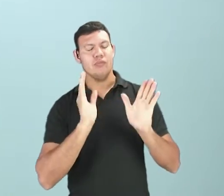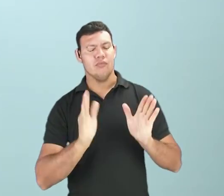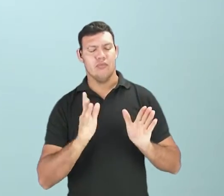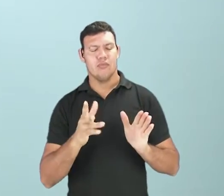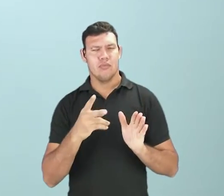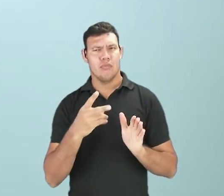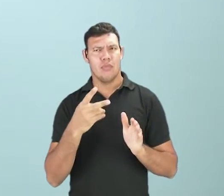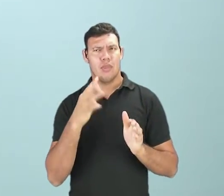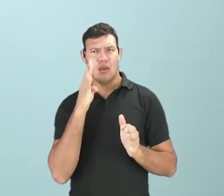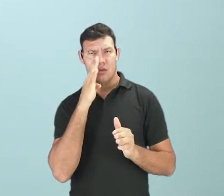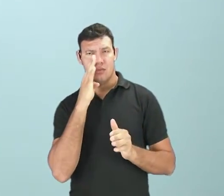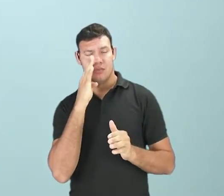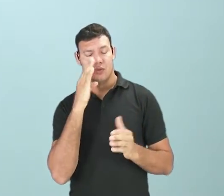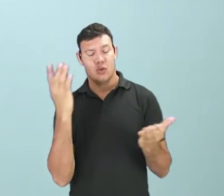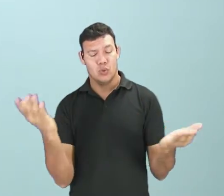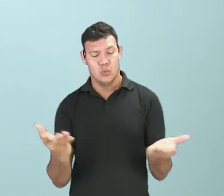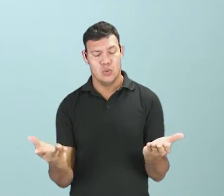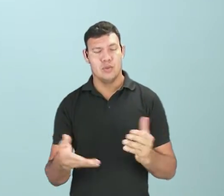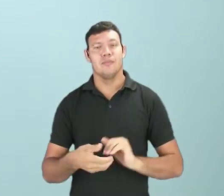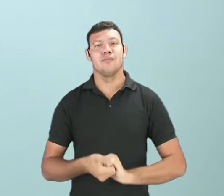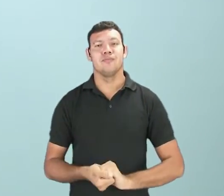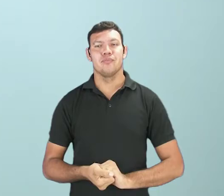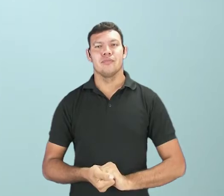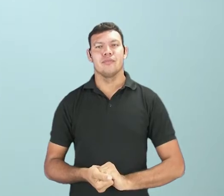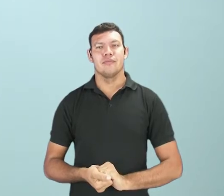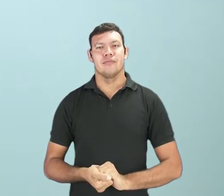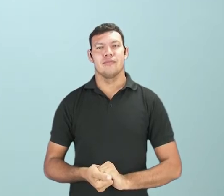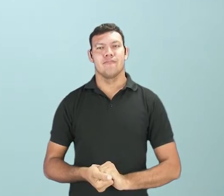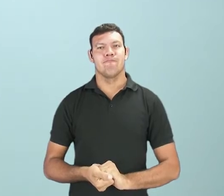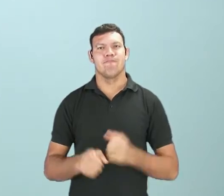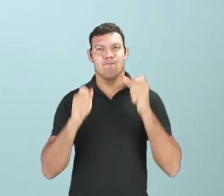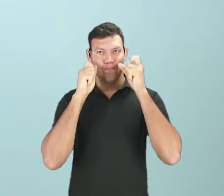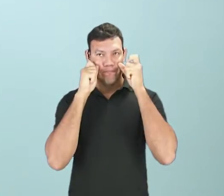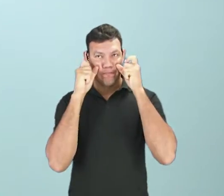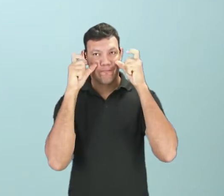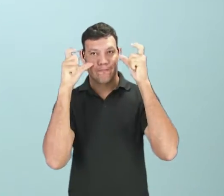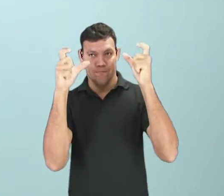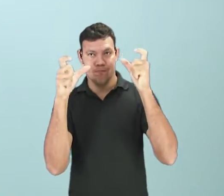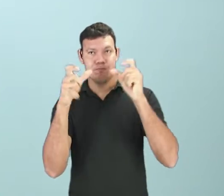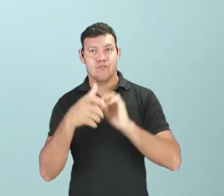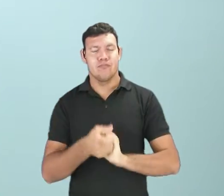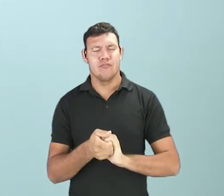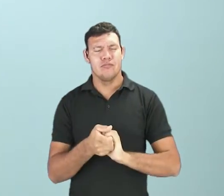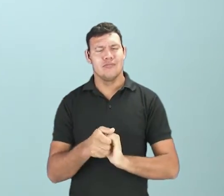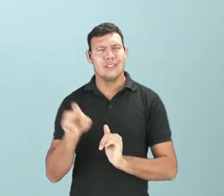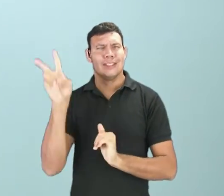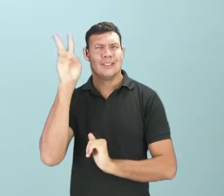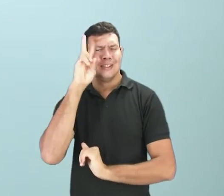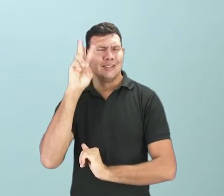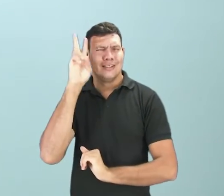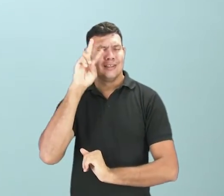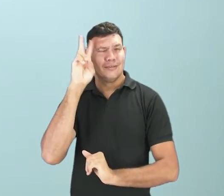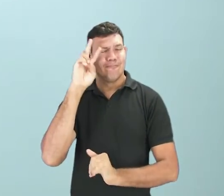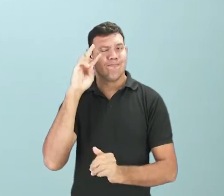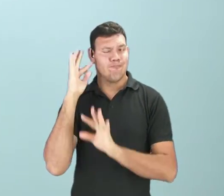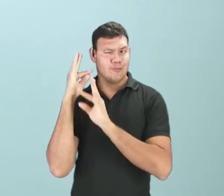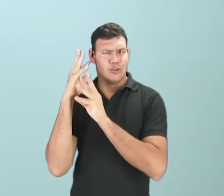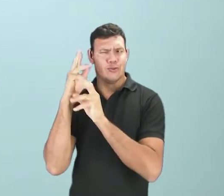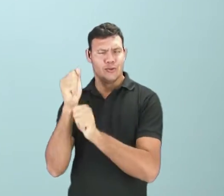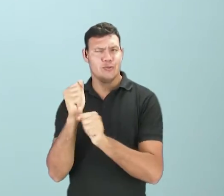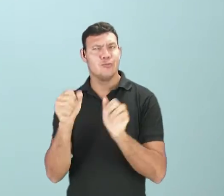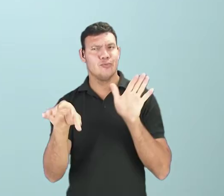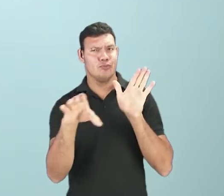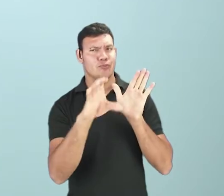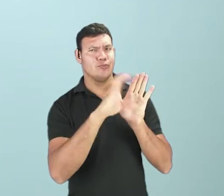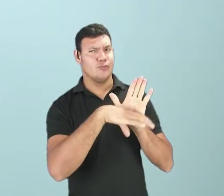trabalharam comigo. Tudo bem? Espero que vocês prestem bastante atenção, possam relembrar um pouquinho do que vocês já sabem.